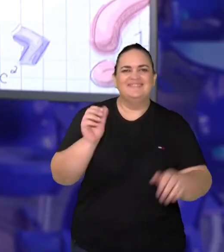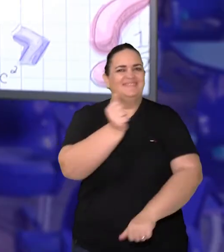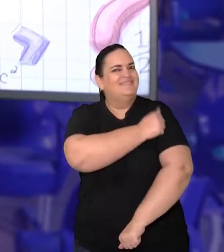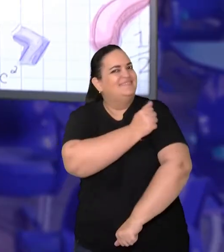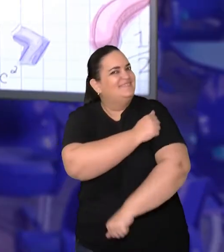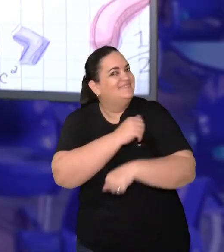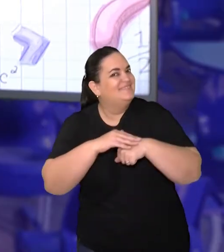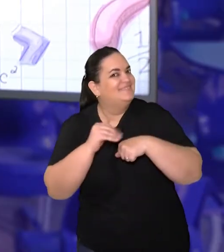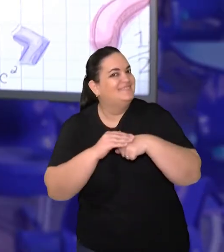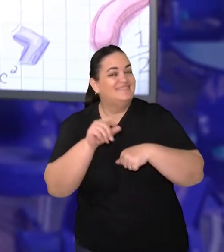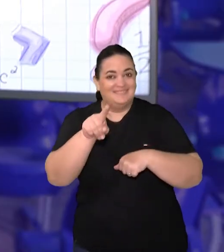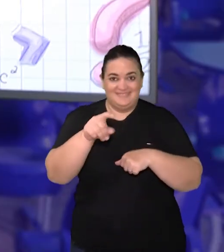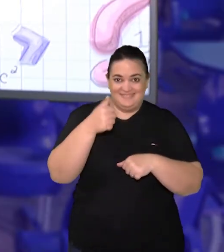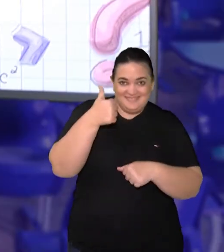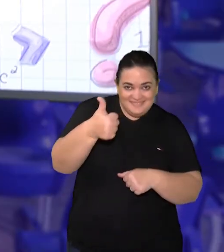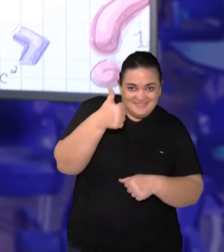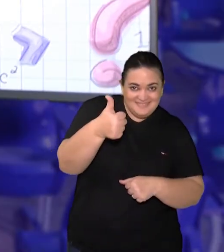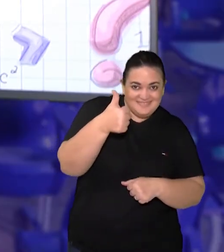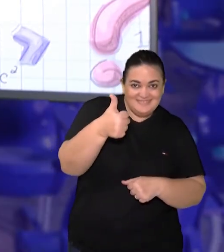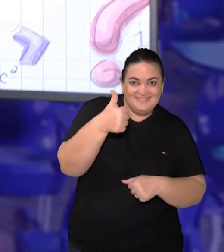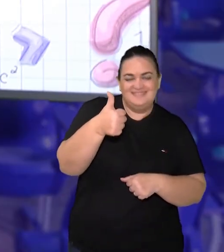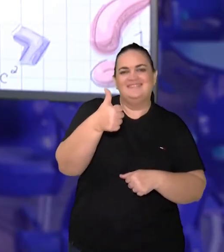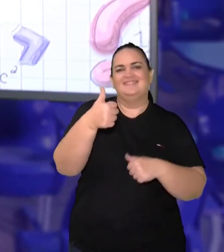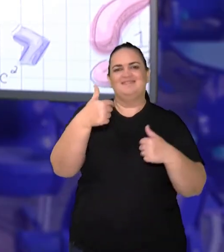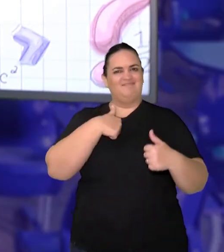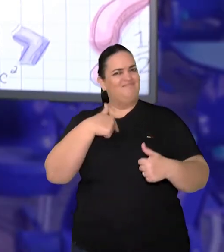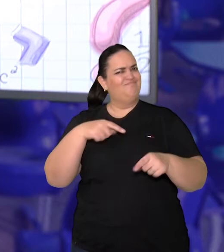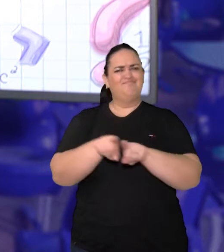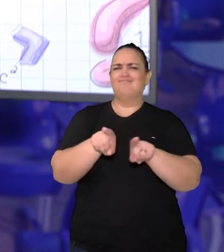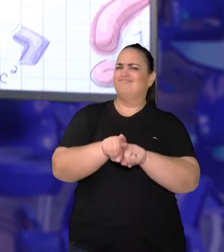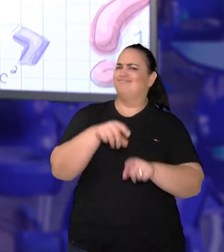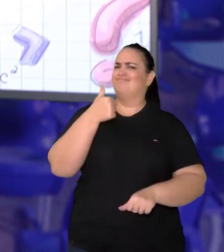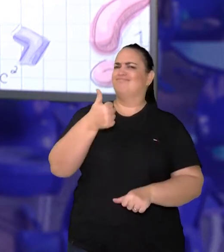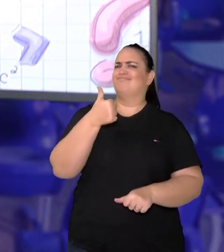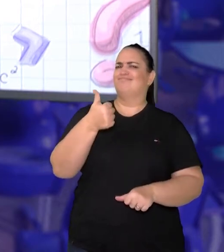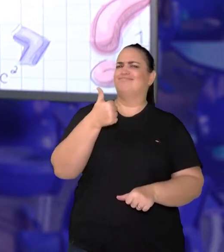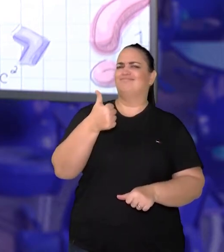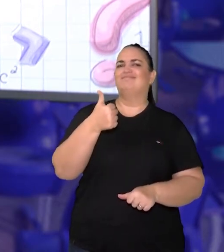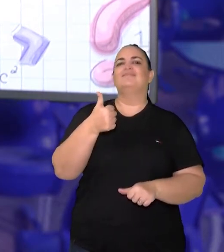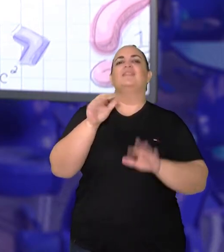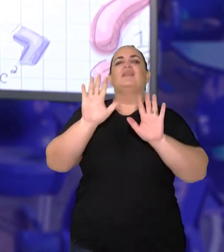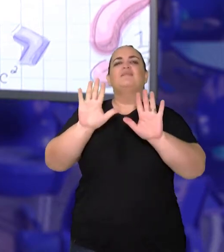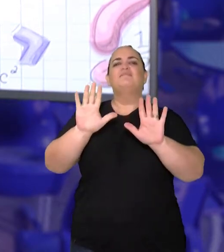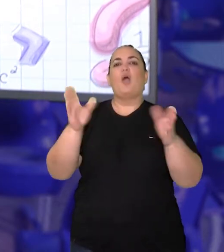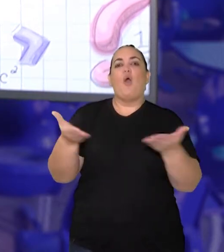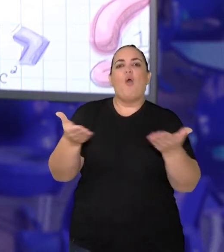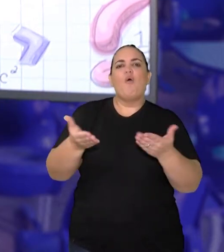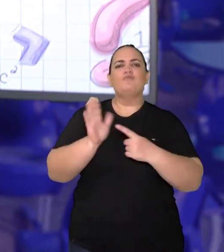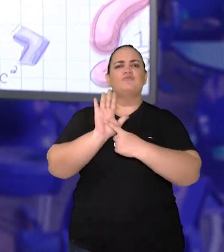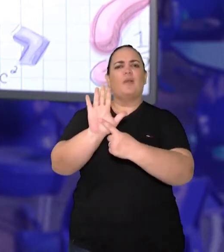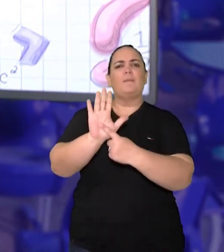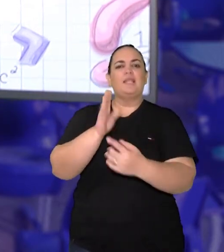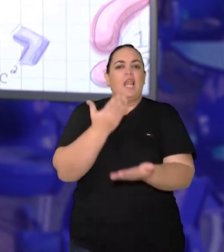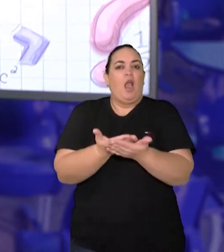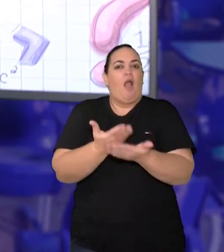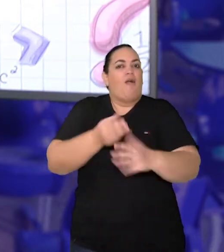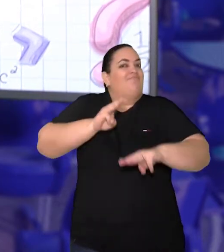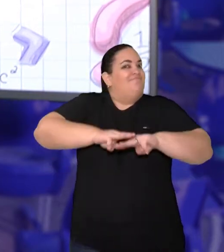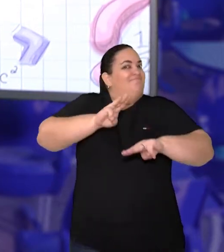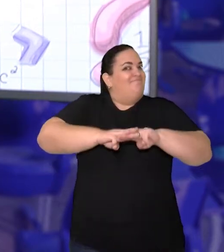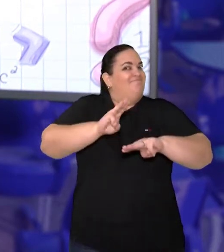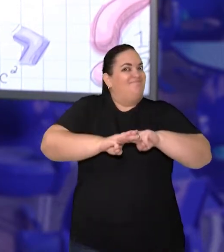Olá, meus caros alunos! Como que vocês estão? Tudo bem? Eu tô beleza, fechado? Hoje eu tô aqui trazendo para vocês uma aula